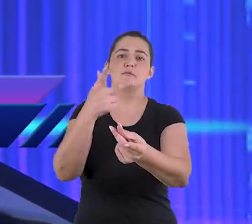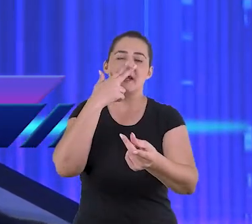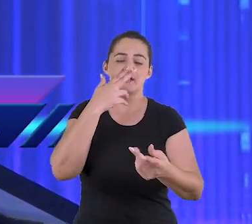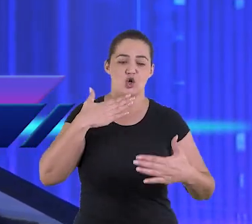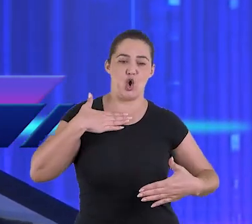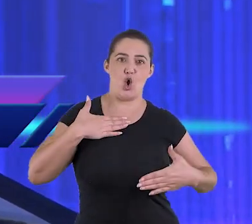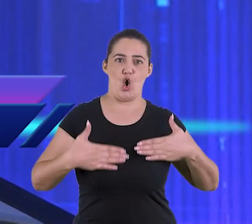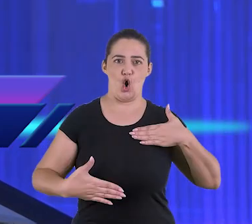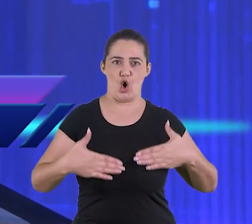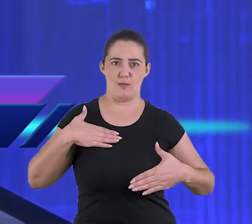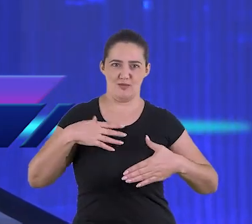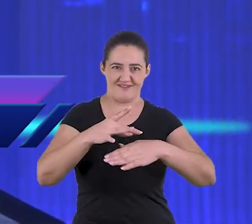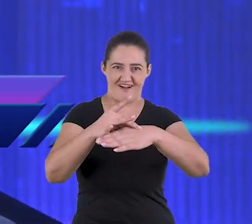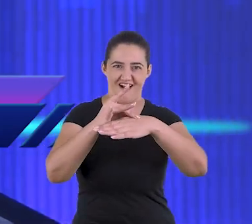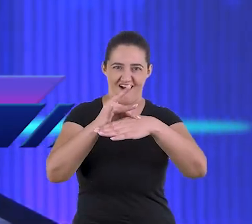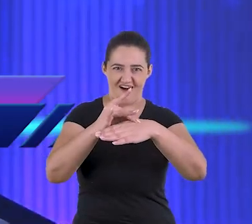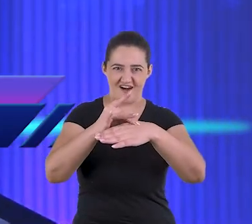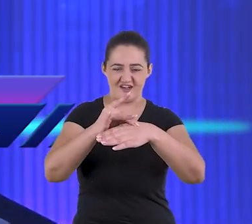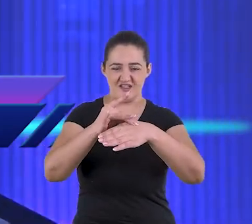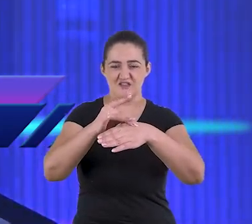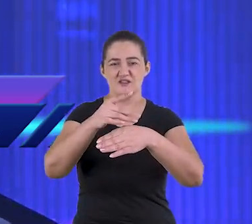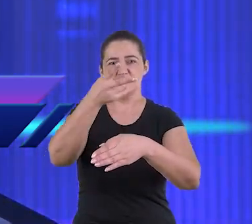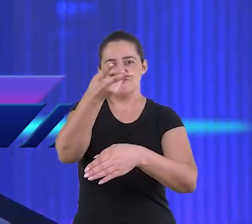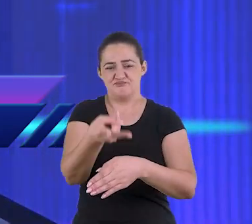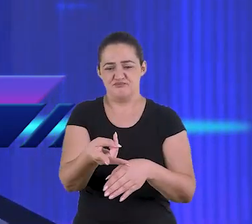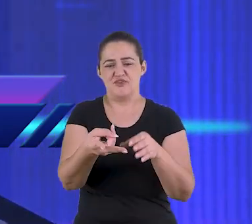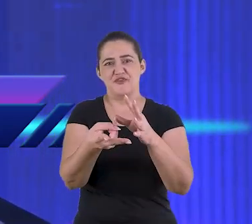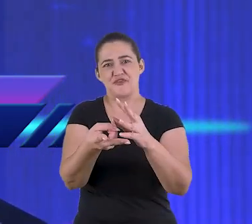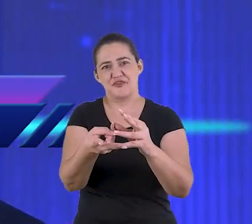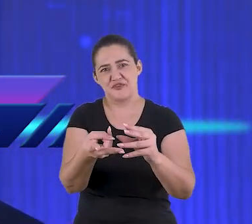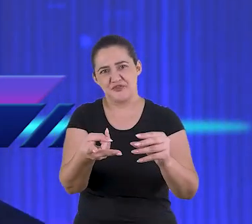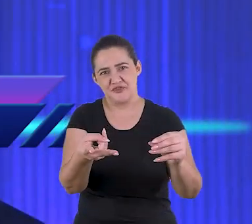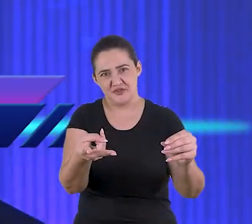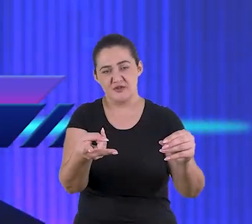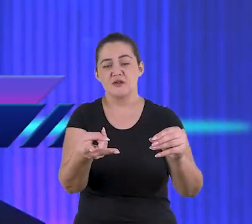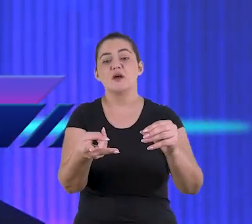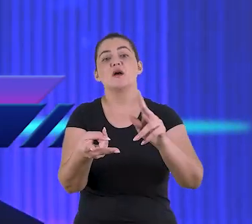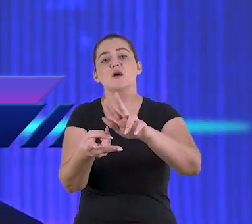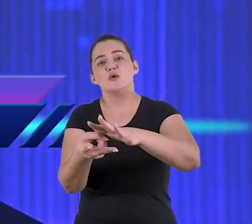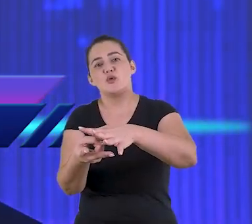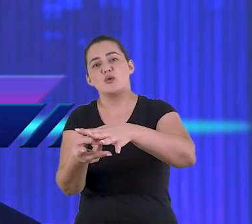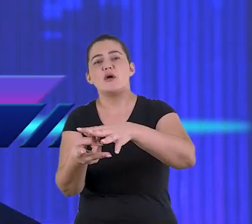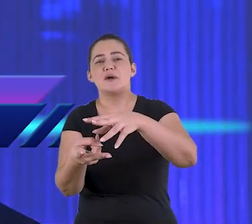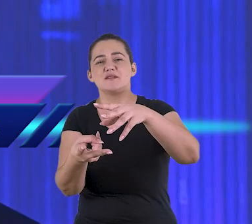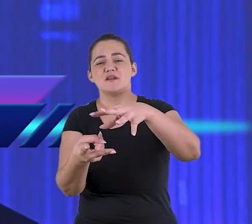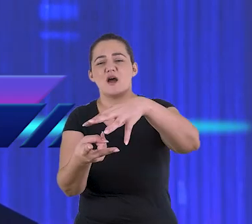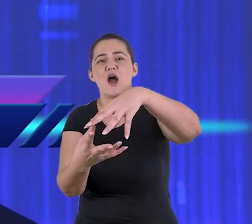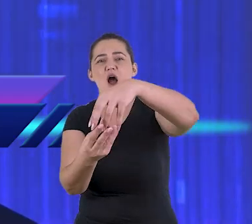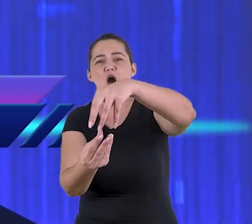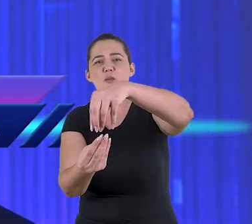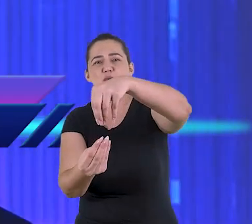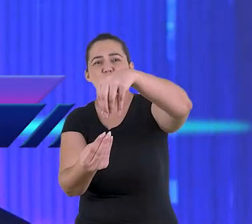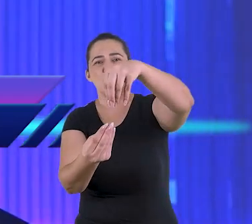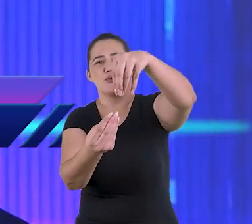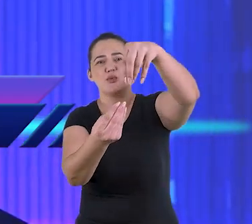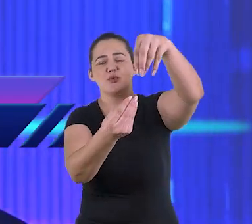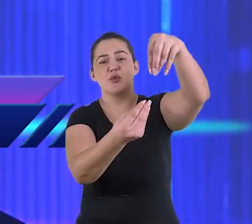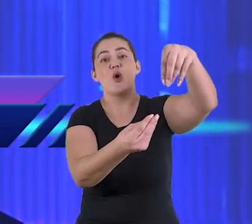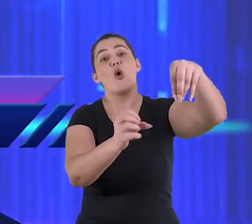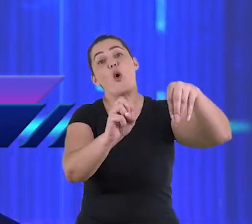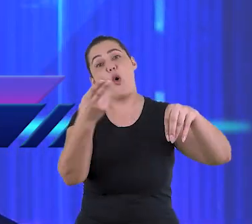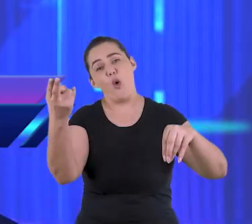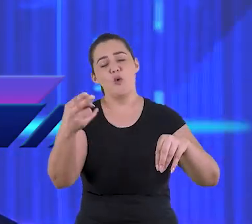se separam. A alma entra em um outro ser vivo e volta a nascer. É o que a gente pode